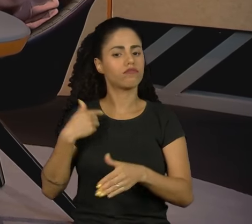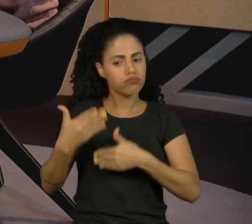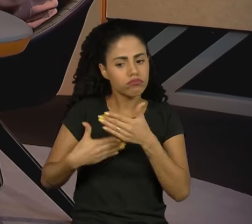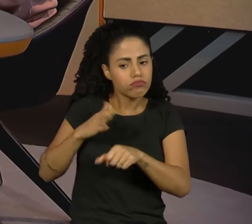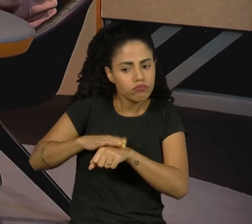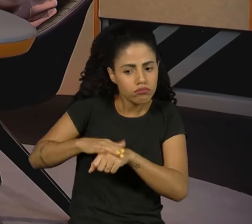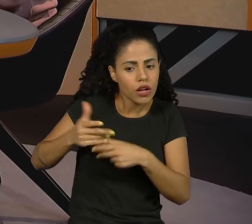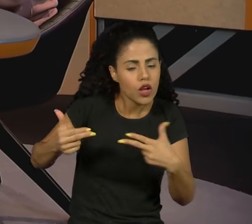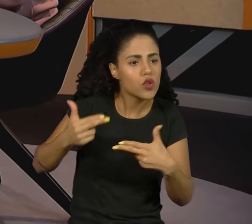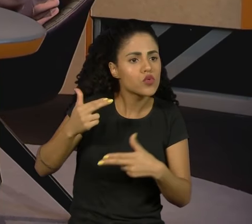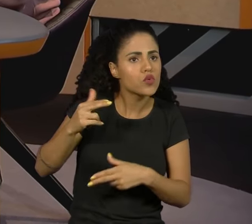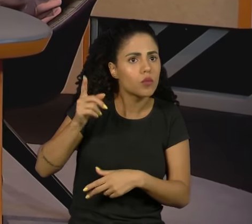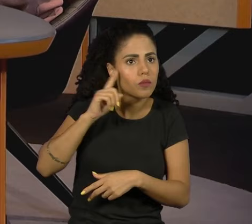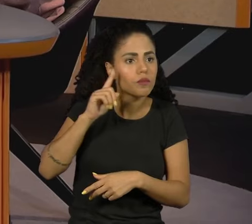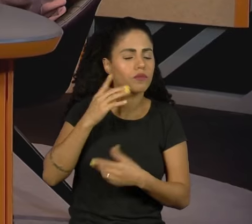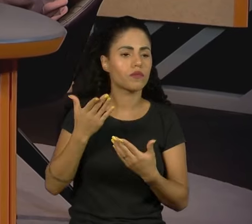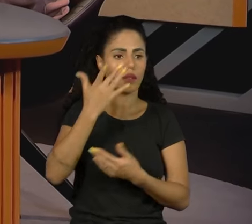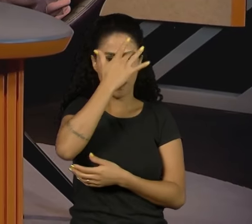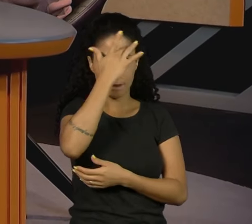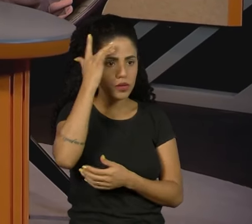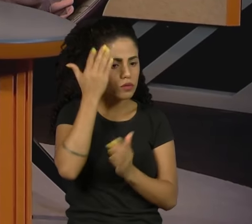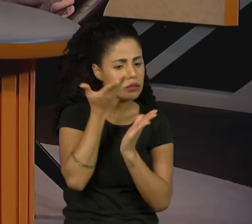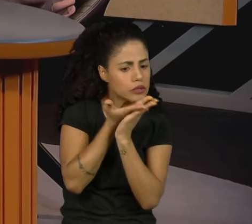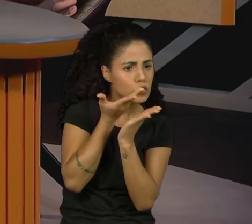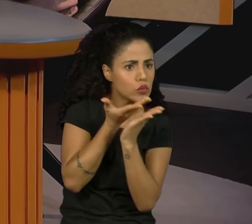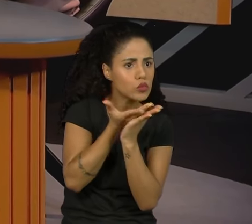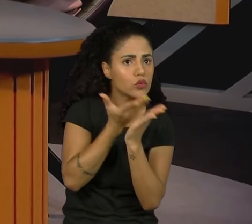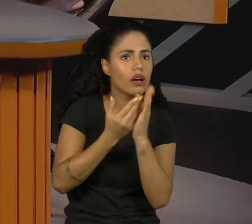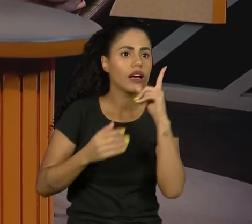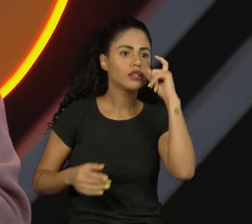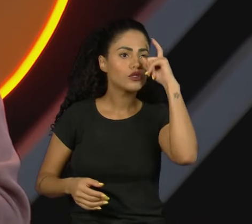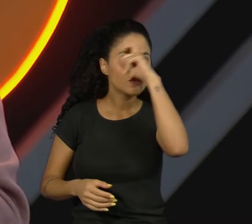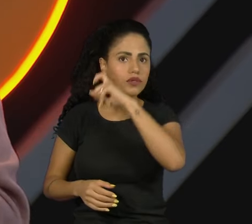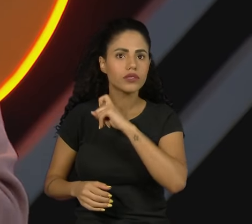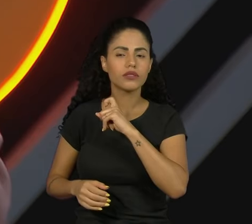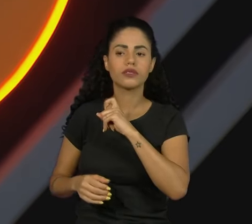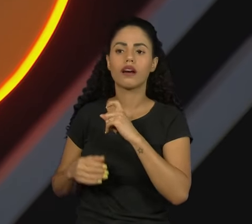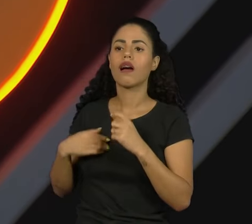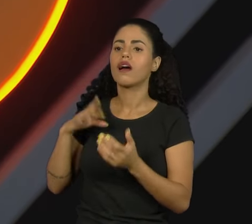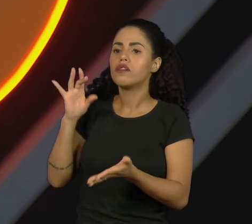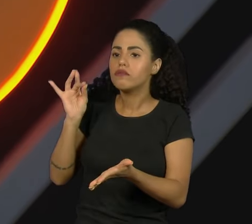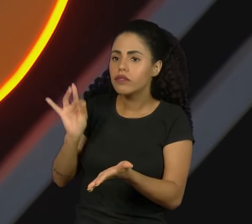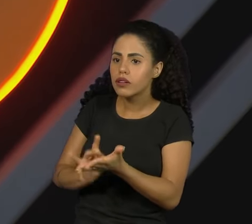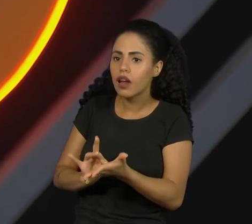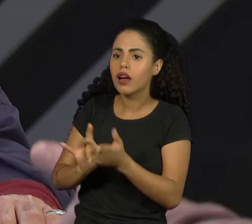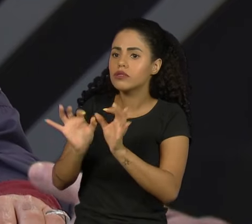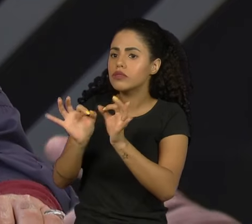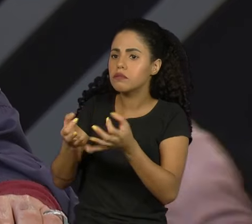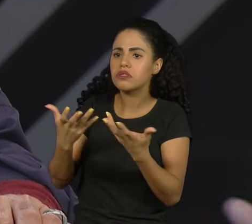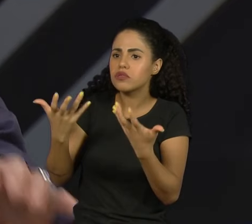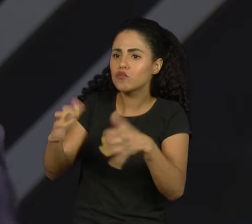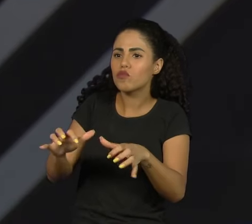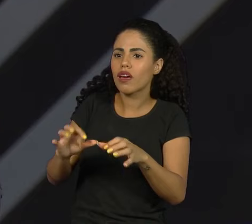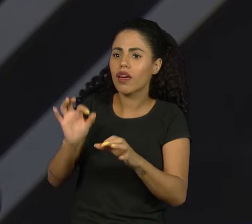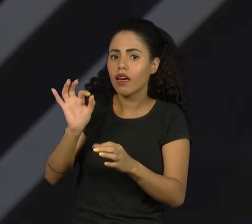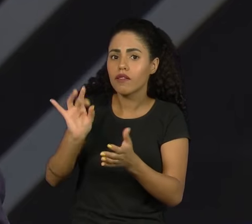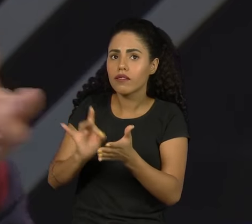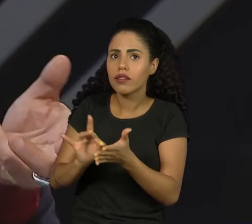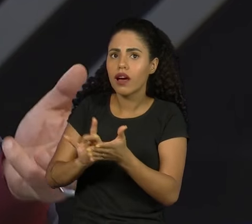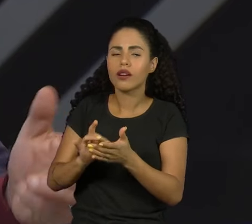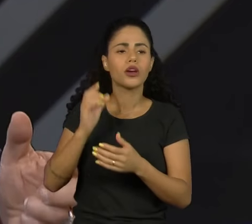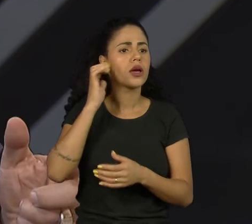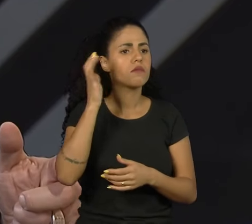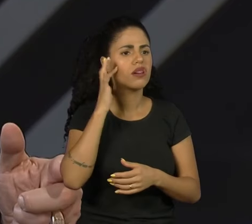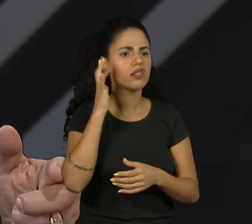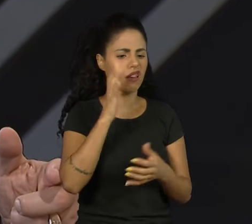numa pessoa que estudou muito, é muito difícil. Ela rejeita pela simplicidade do ato. Imagina se eu vou